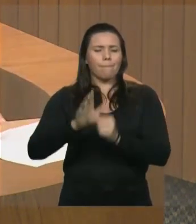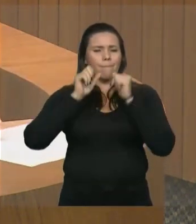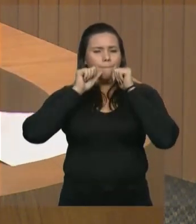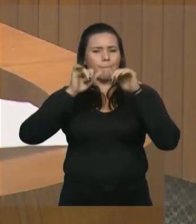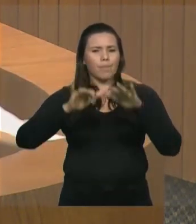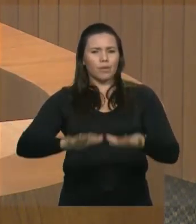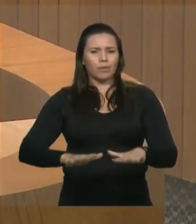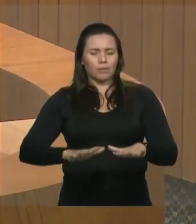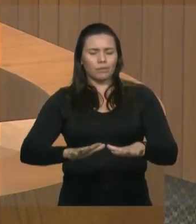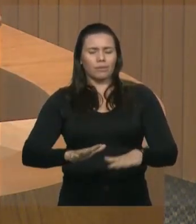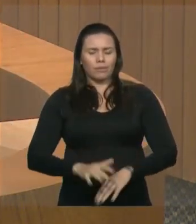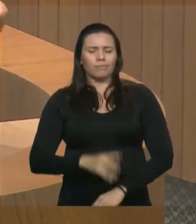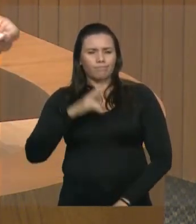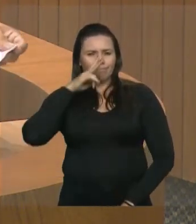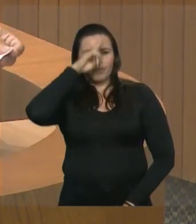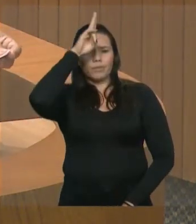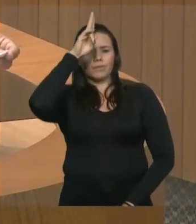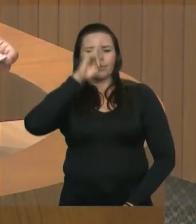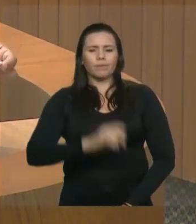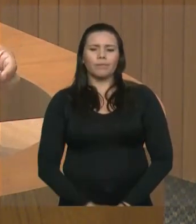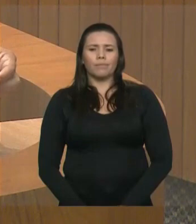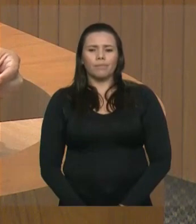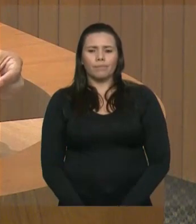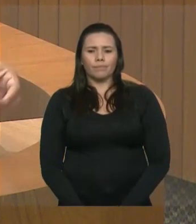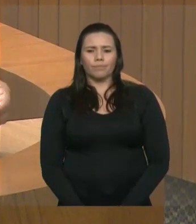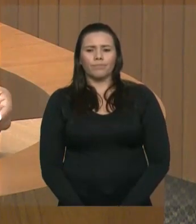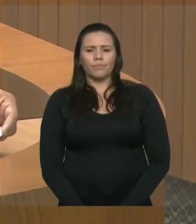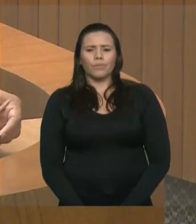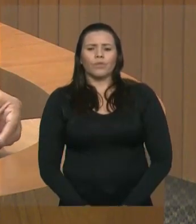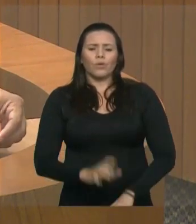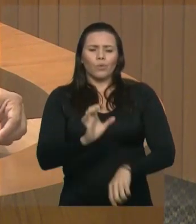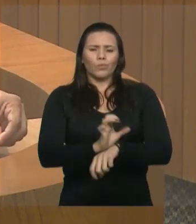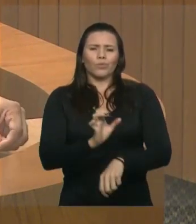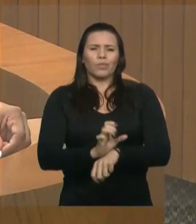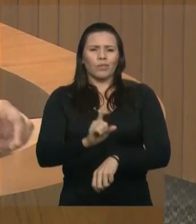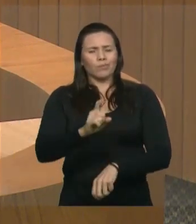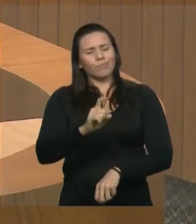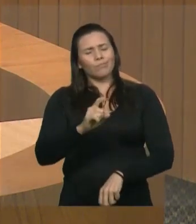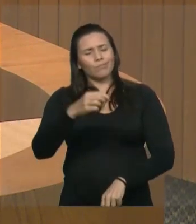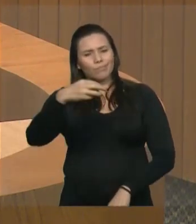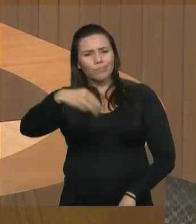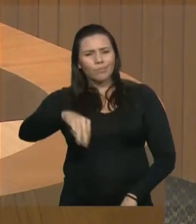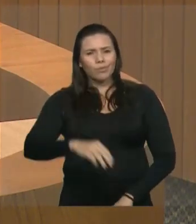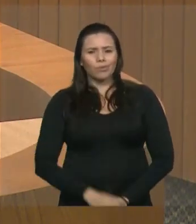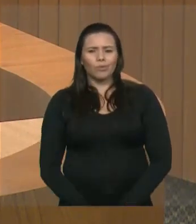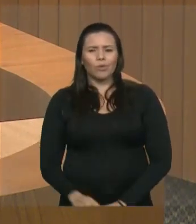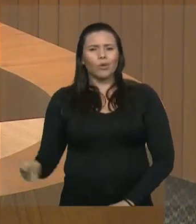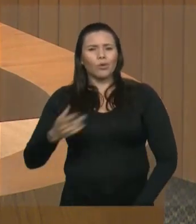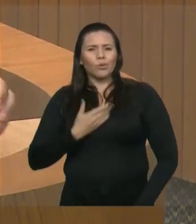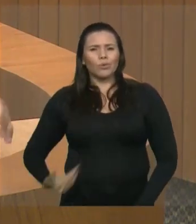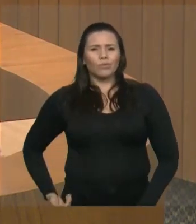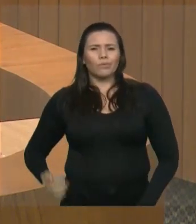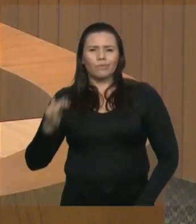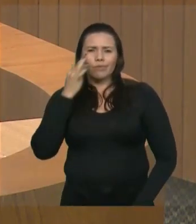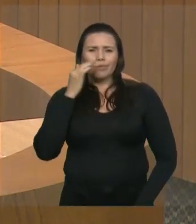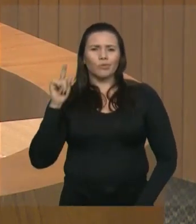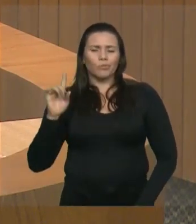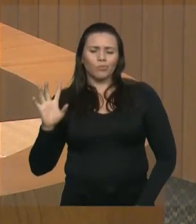Maranhão, o estado governado pelo comunista Flávio Dino, que aumentou a pobreza no estado do